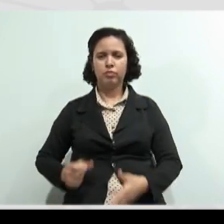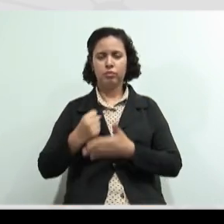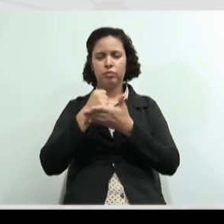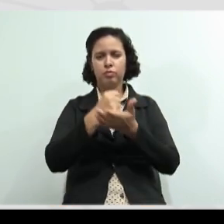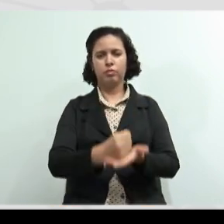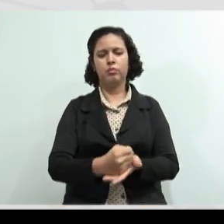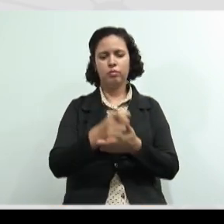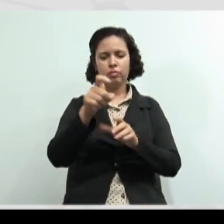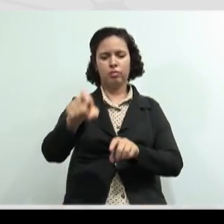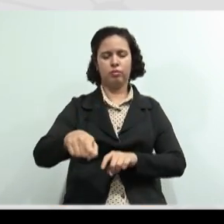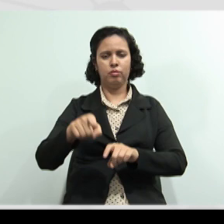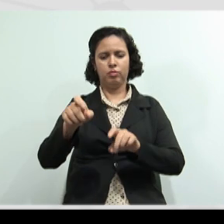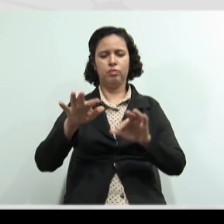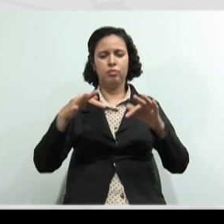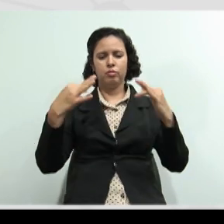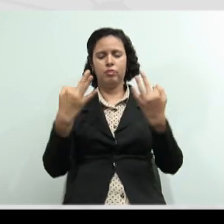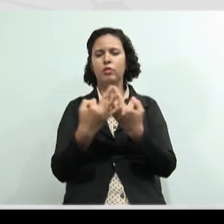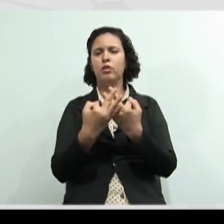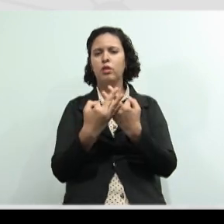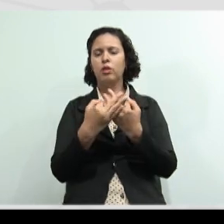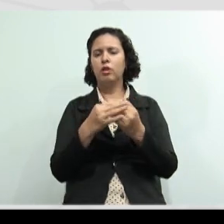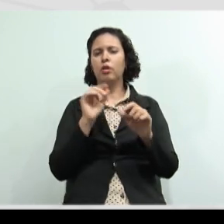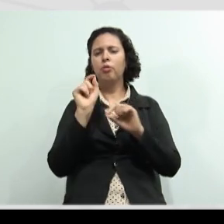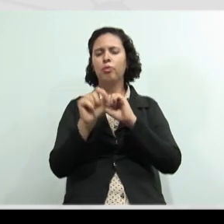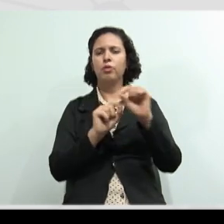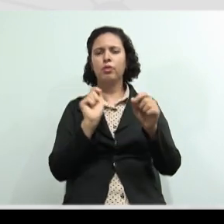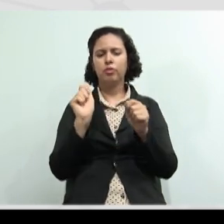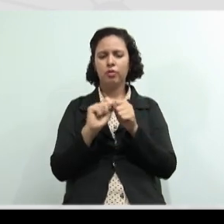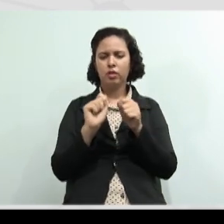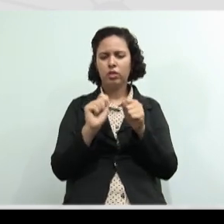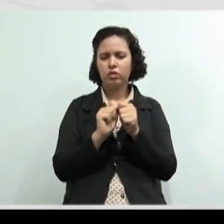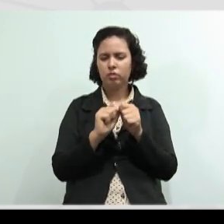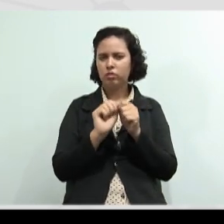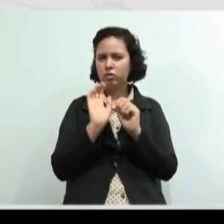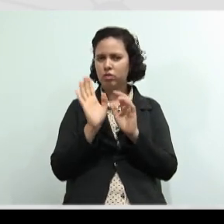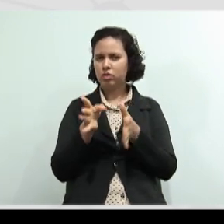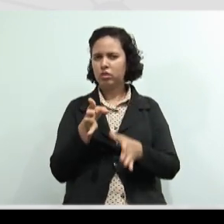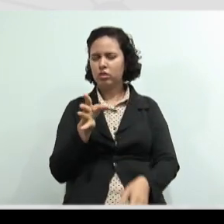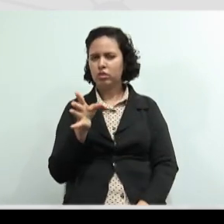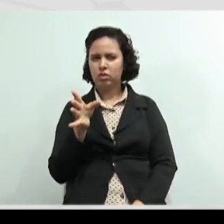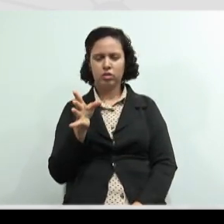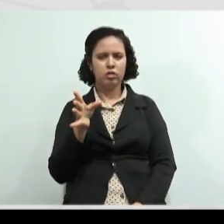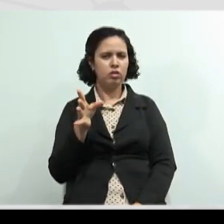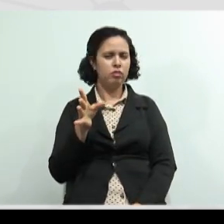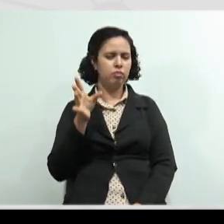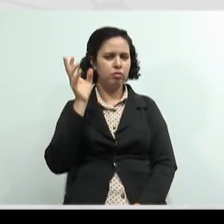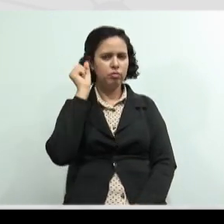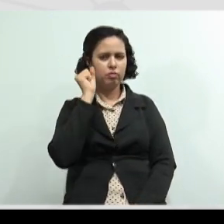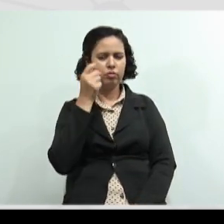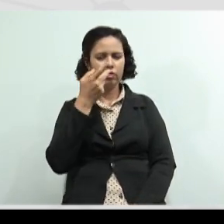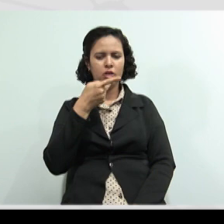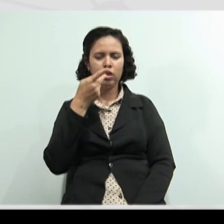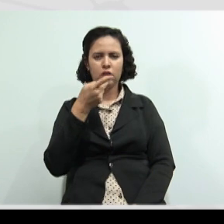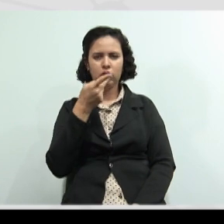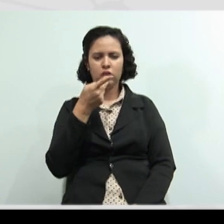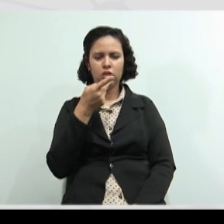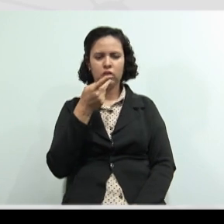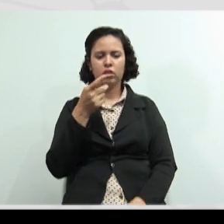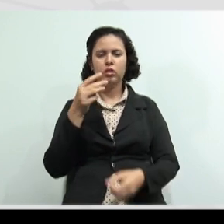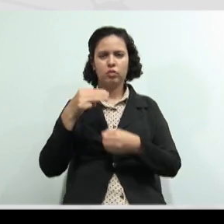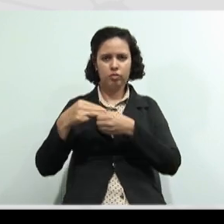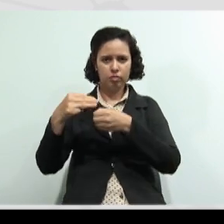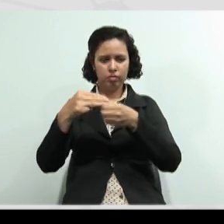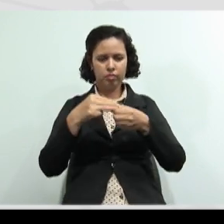Você já ouviu falar dele em seu município? Então, é muito importante que os alunos desse curso,